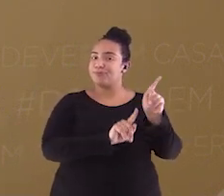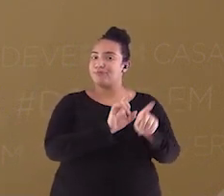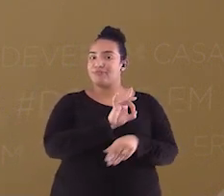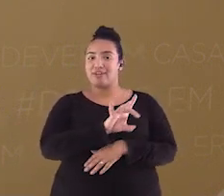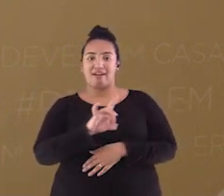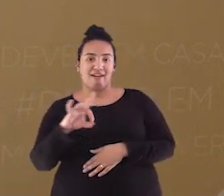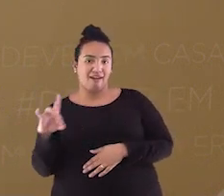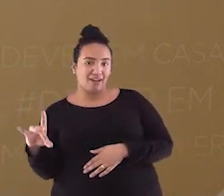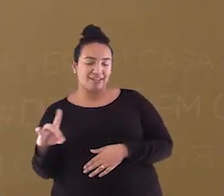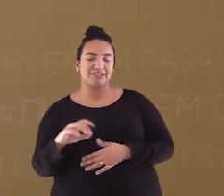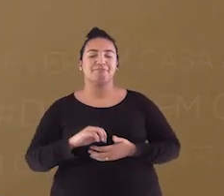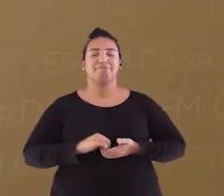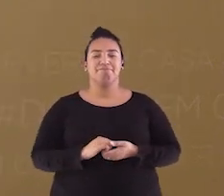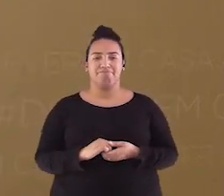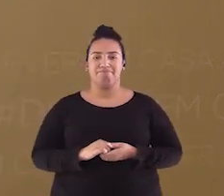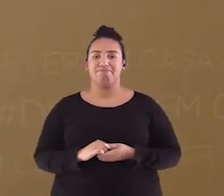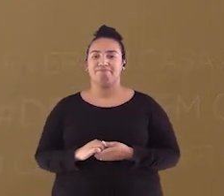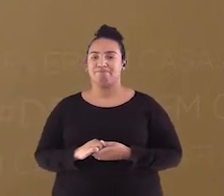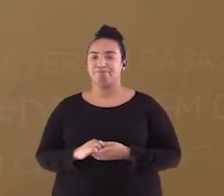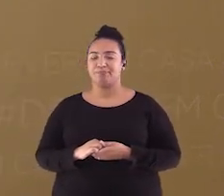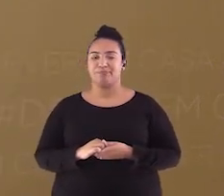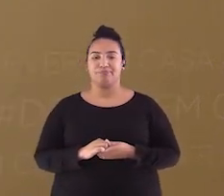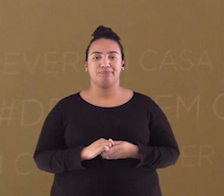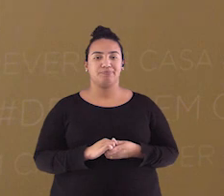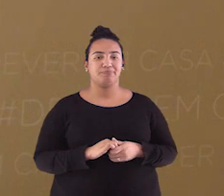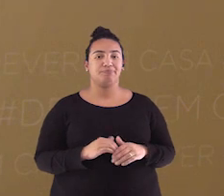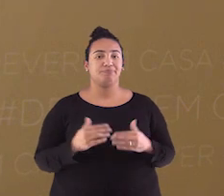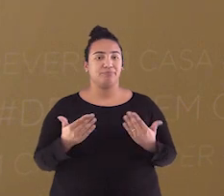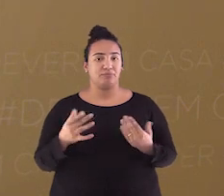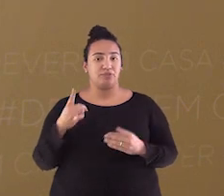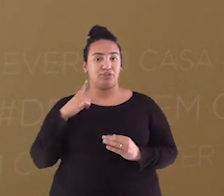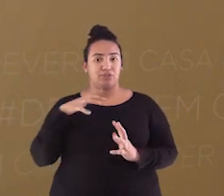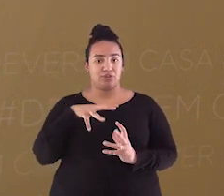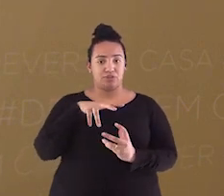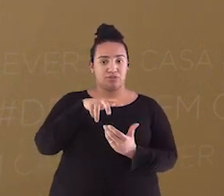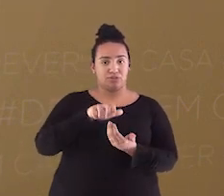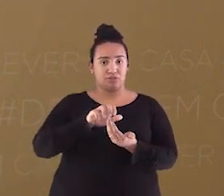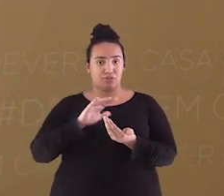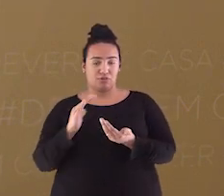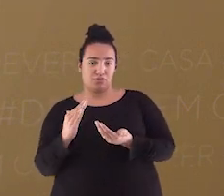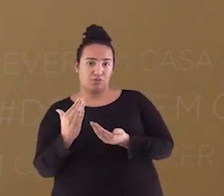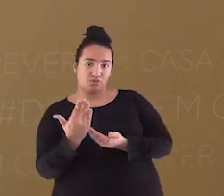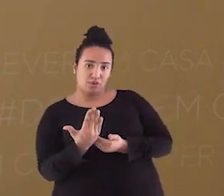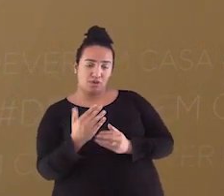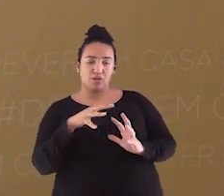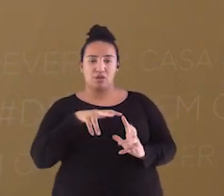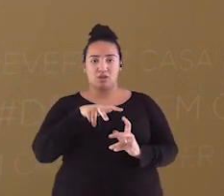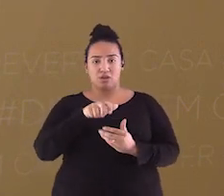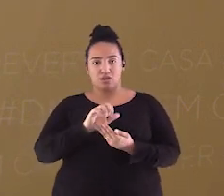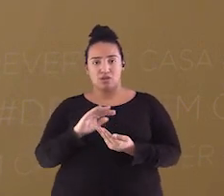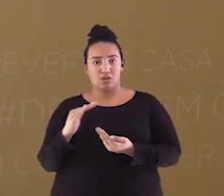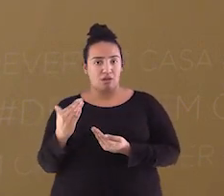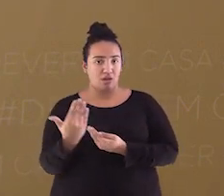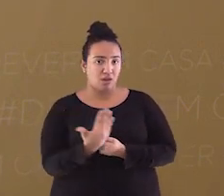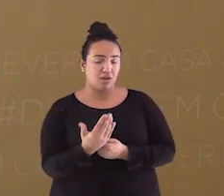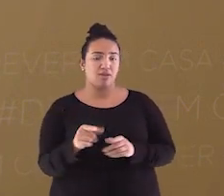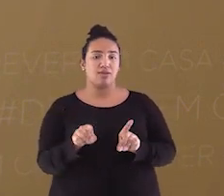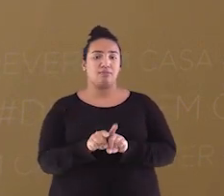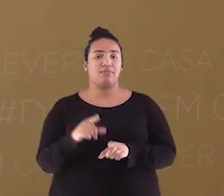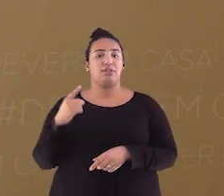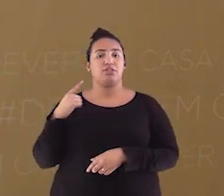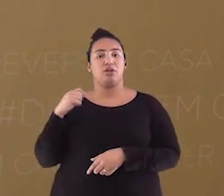se apresentavam. Além da divisão entre Oriente e Ocidente, dividiam também a Ásia em